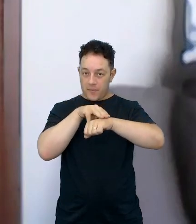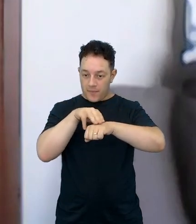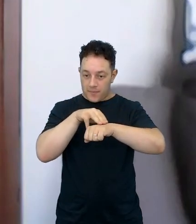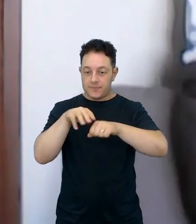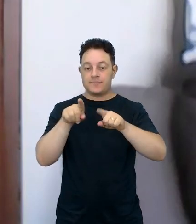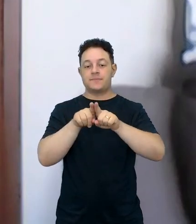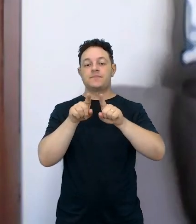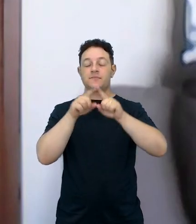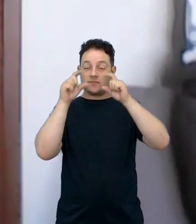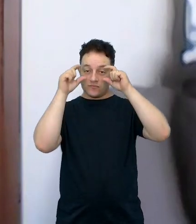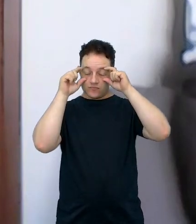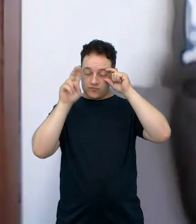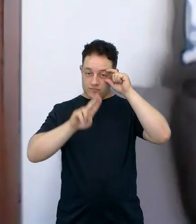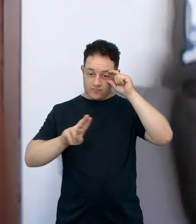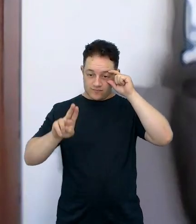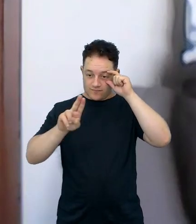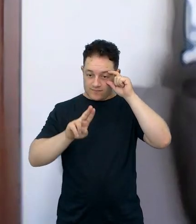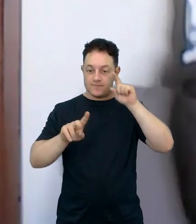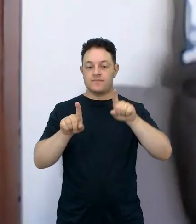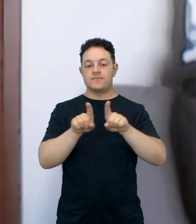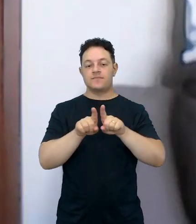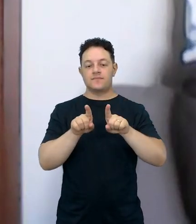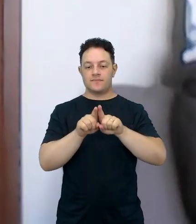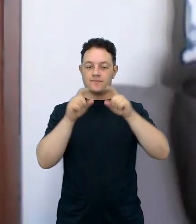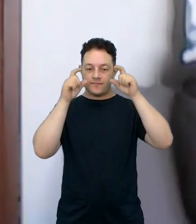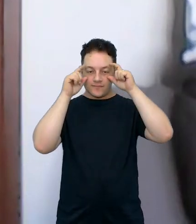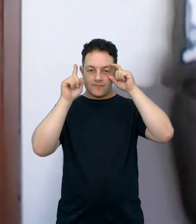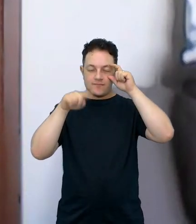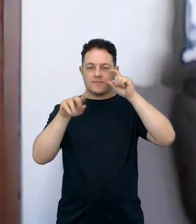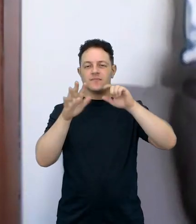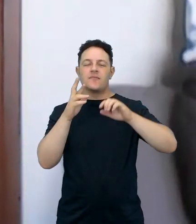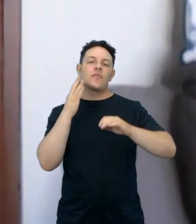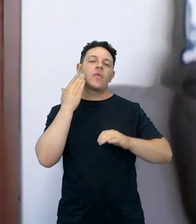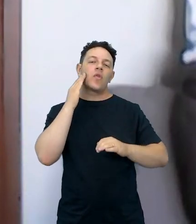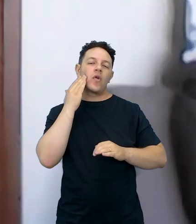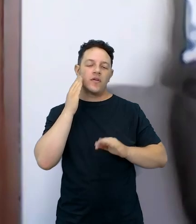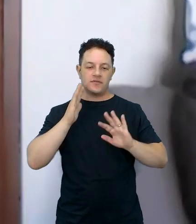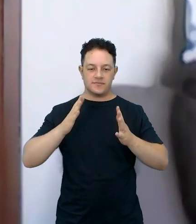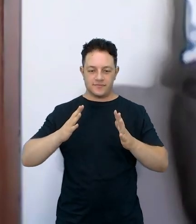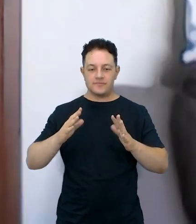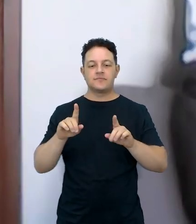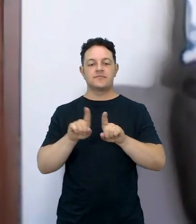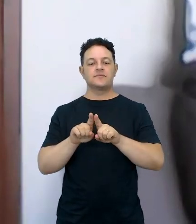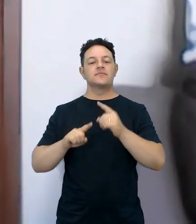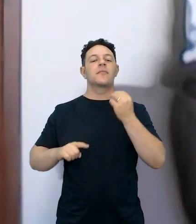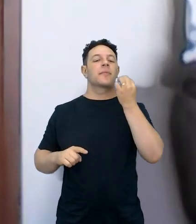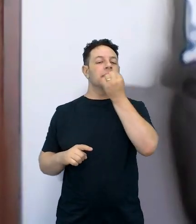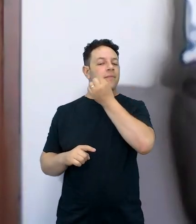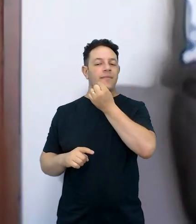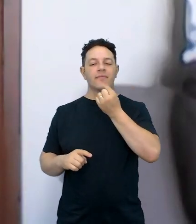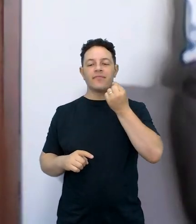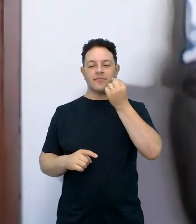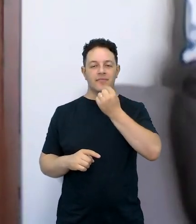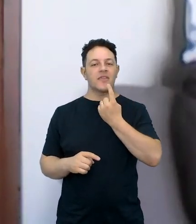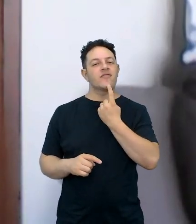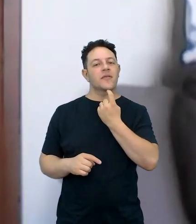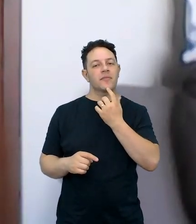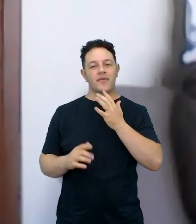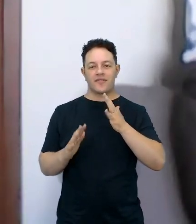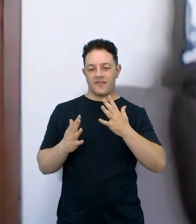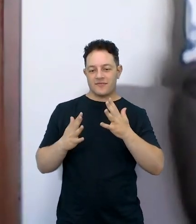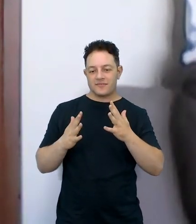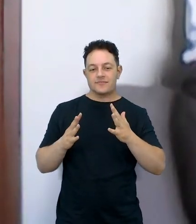castanhos, uso óculos, um óculos na cor rosé, estou com um batonzinho